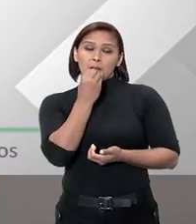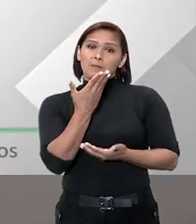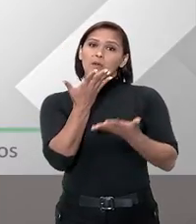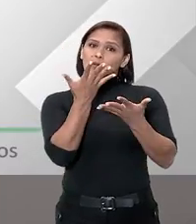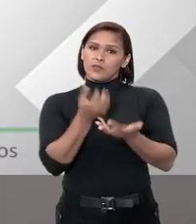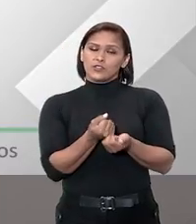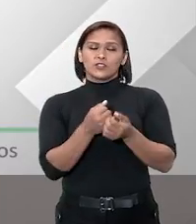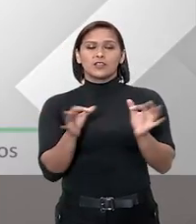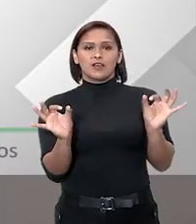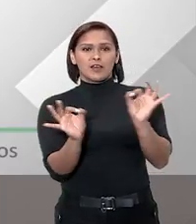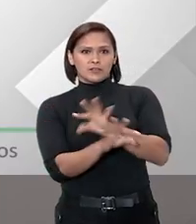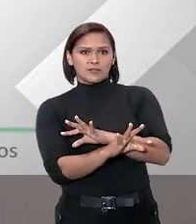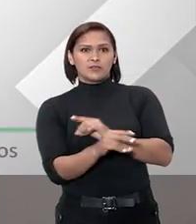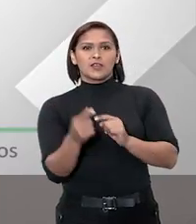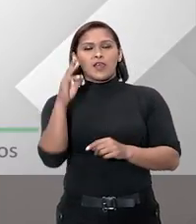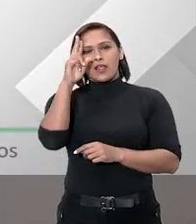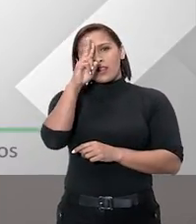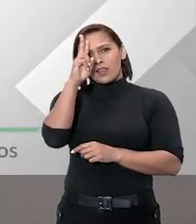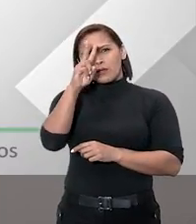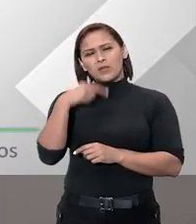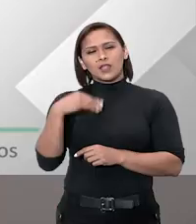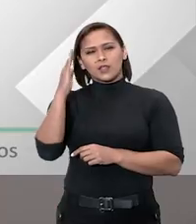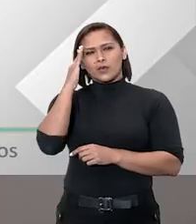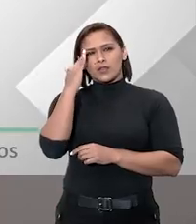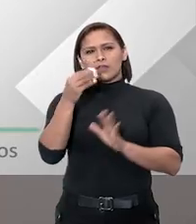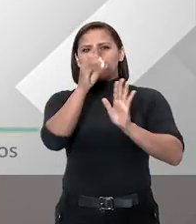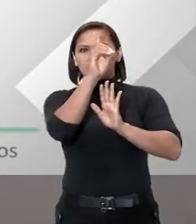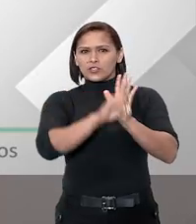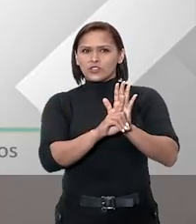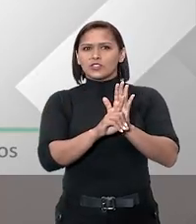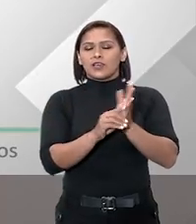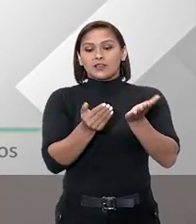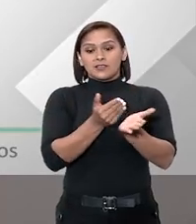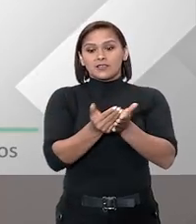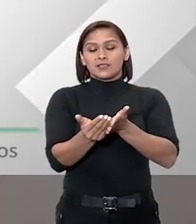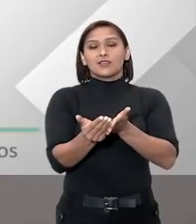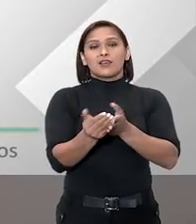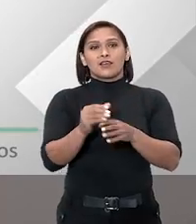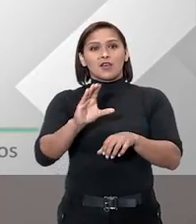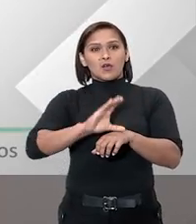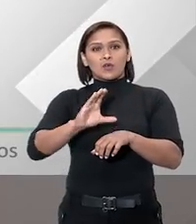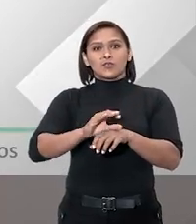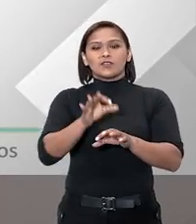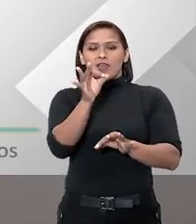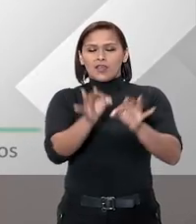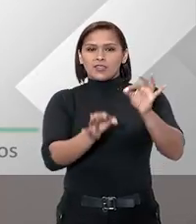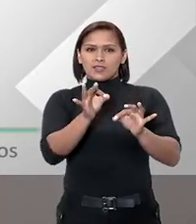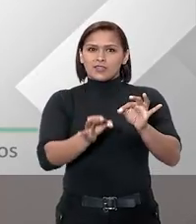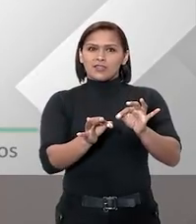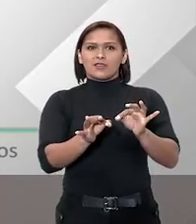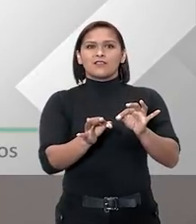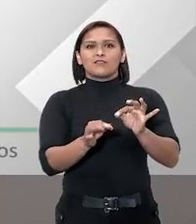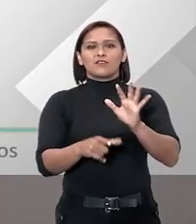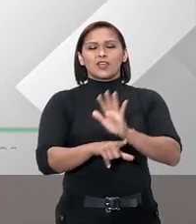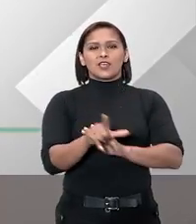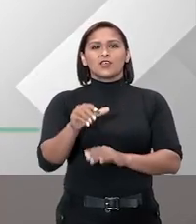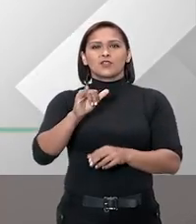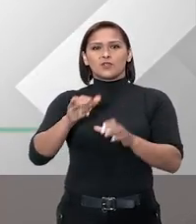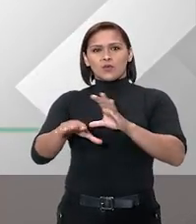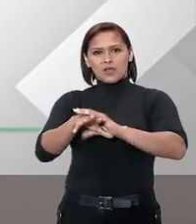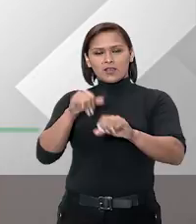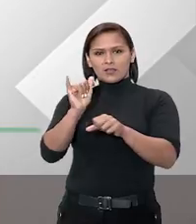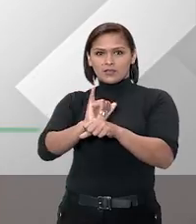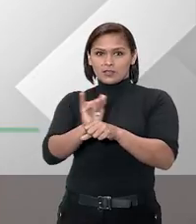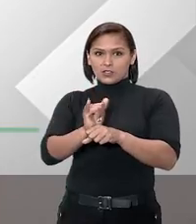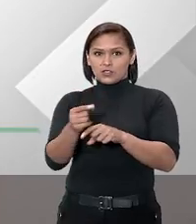e a gente vai ficando por aqui, lembrando que o Entender Direito está na programação da TV Justiça, no canal do STJ